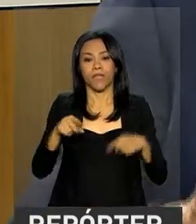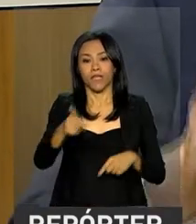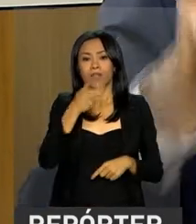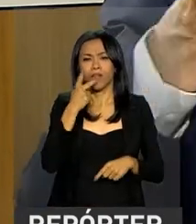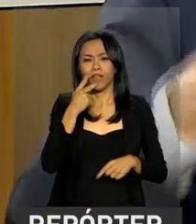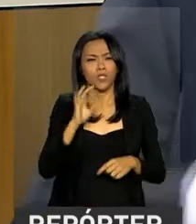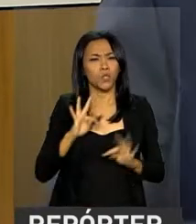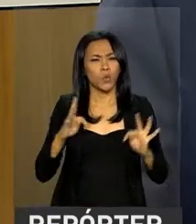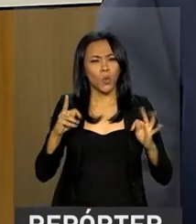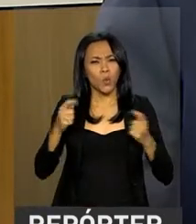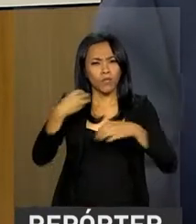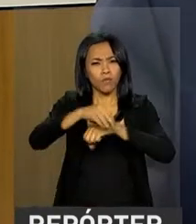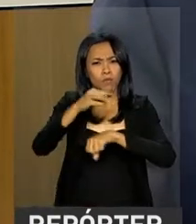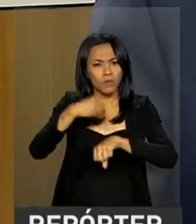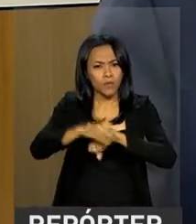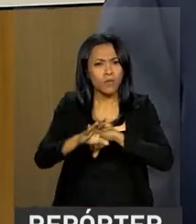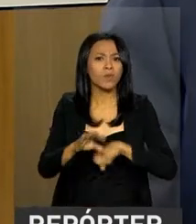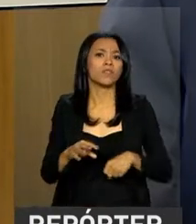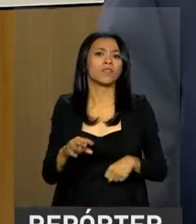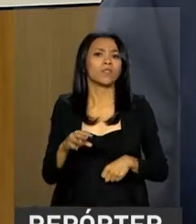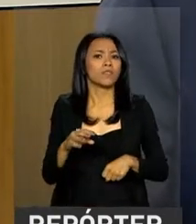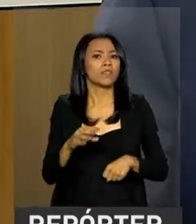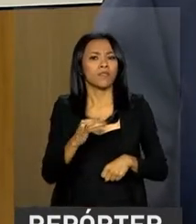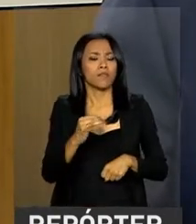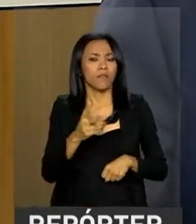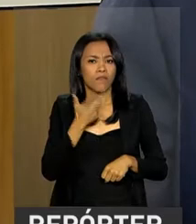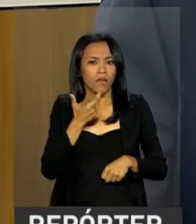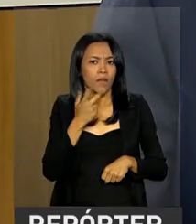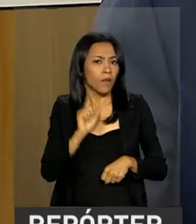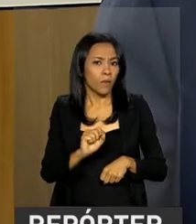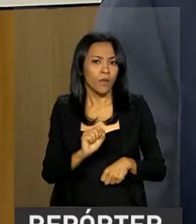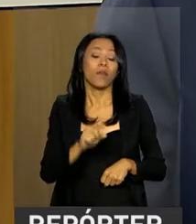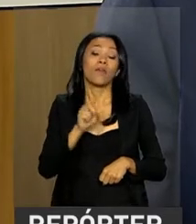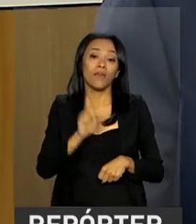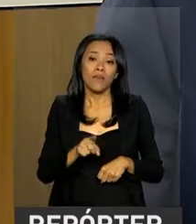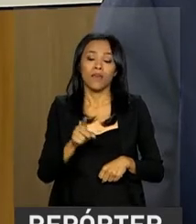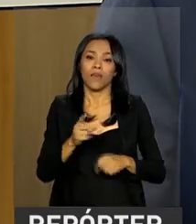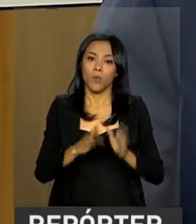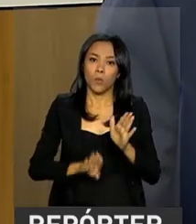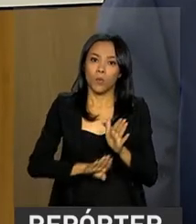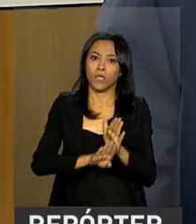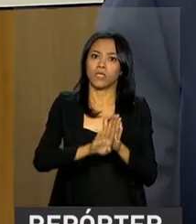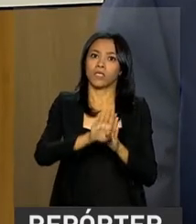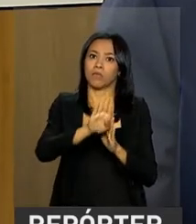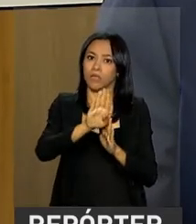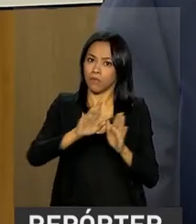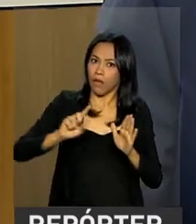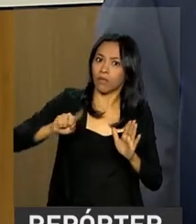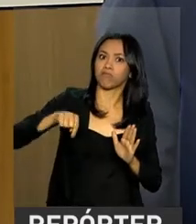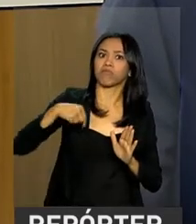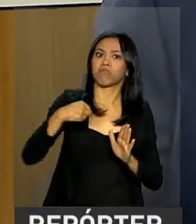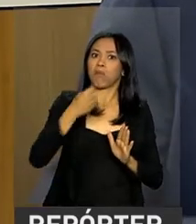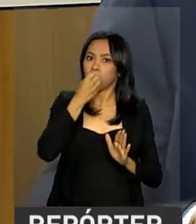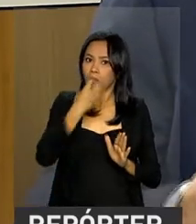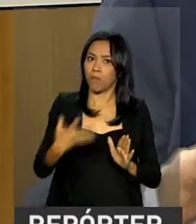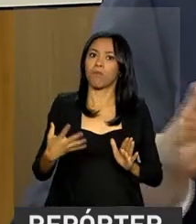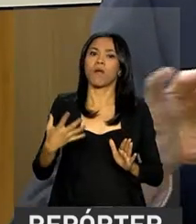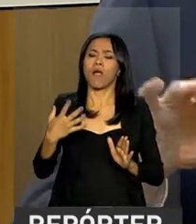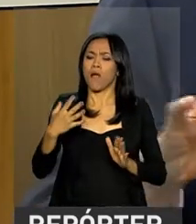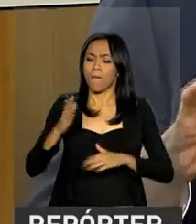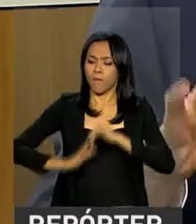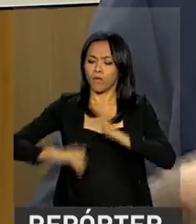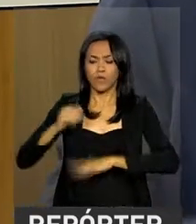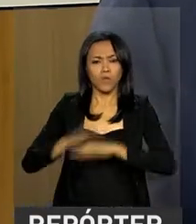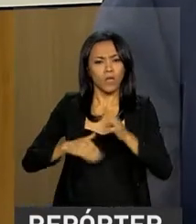que é muito provável que seja um crescimento acima disso há muitos analistas estão